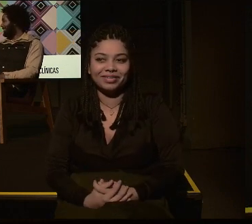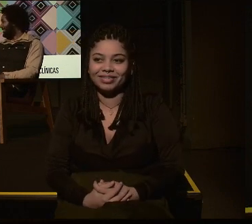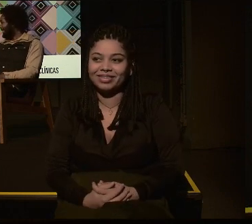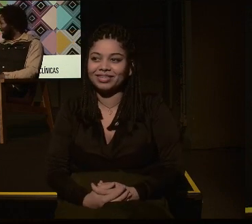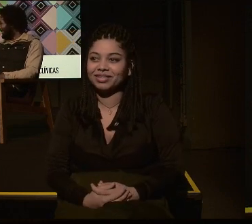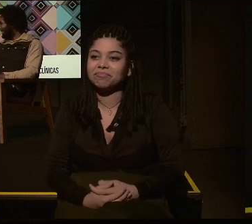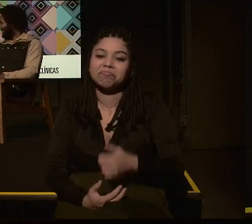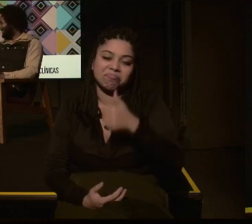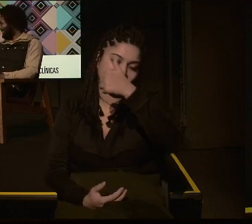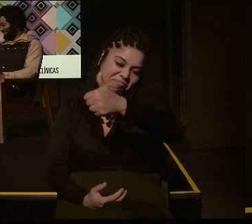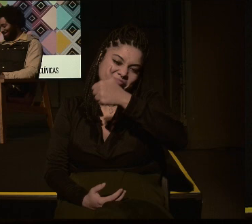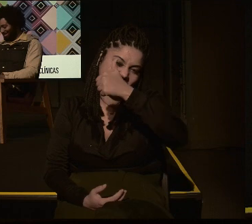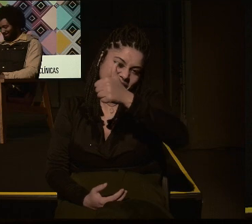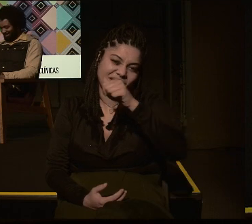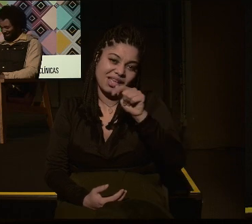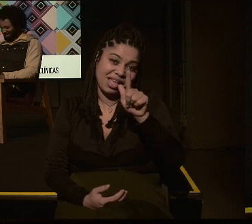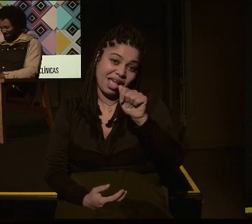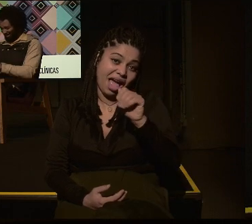É isso aí, Gabriel.